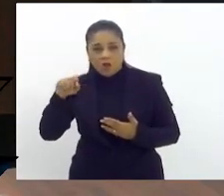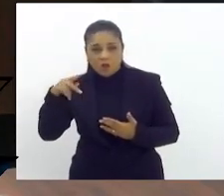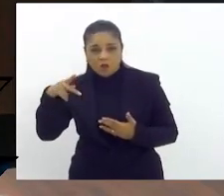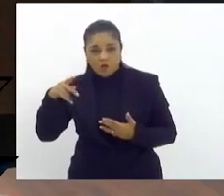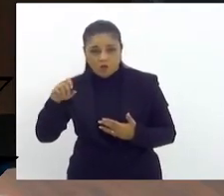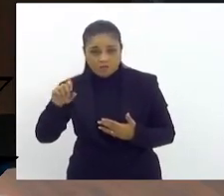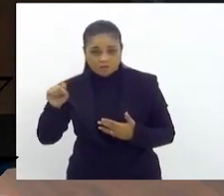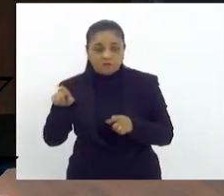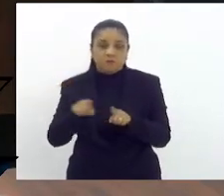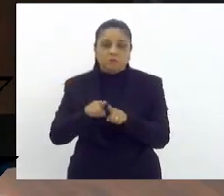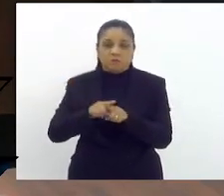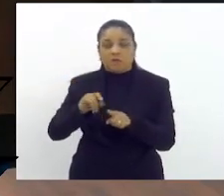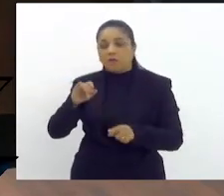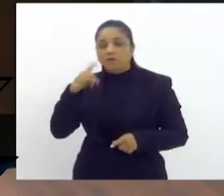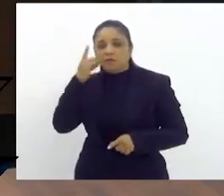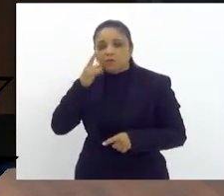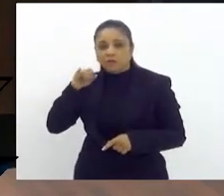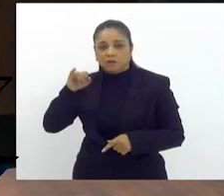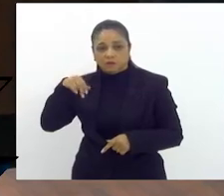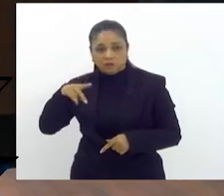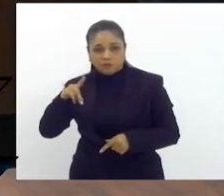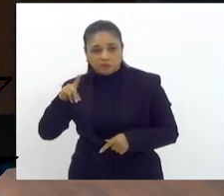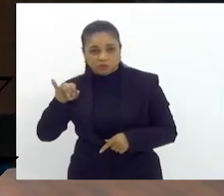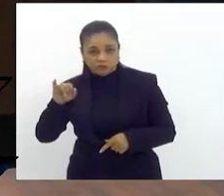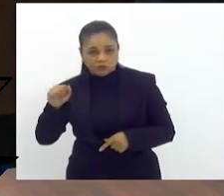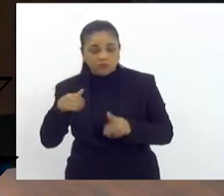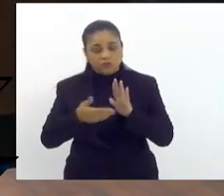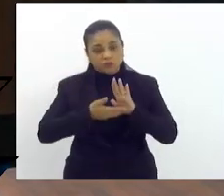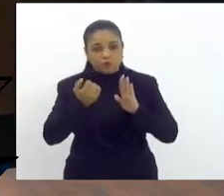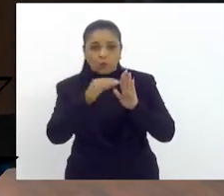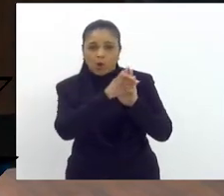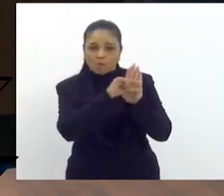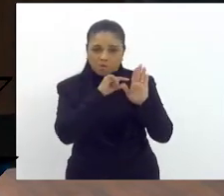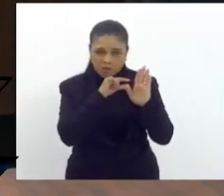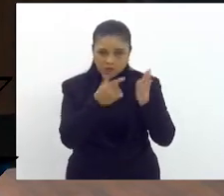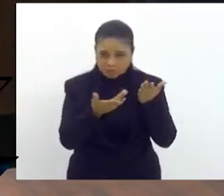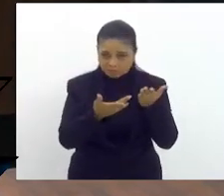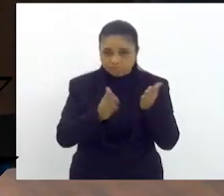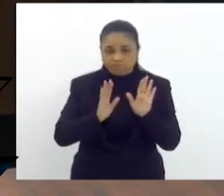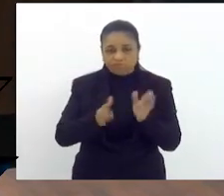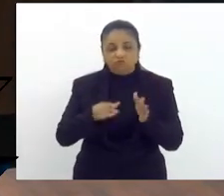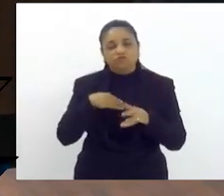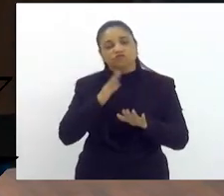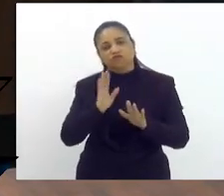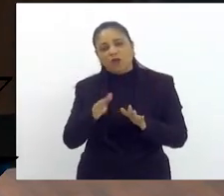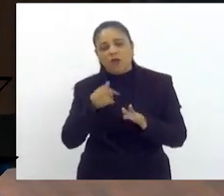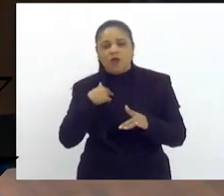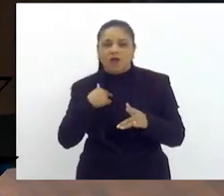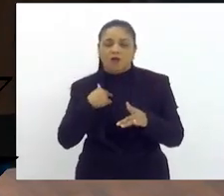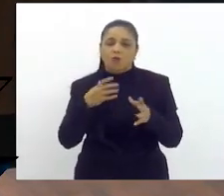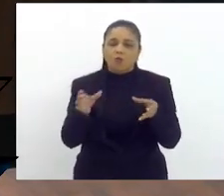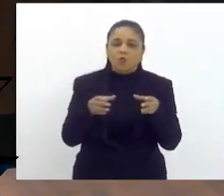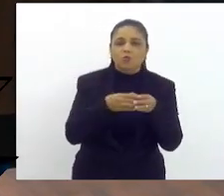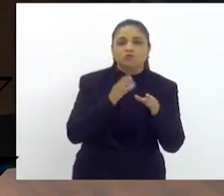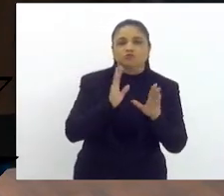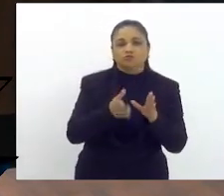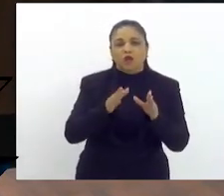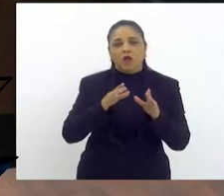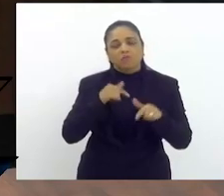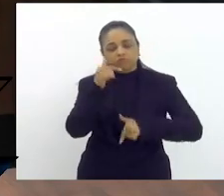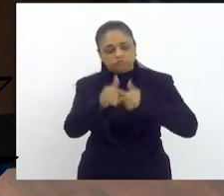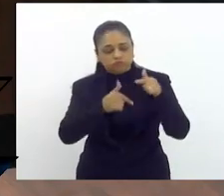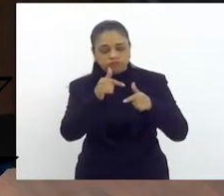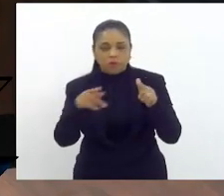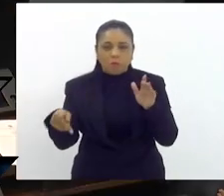tiraram a sua emenda tendo em vista que nós já estávamos tratando do da posição deles dentro do próprio